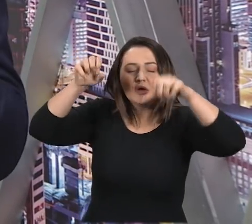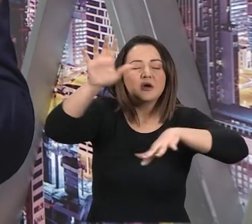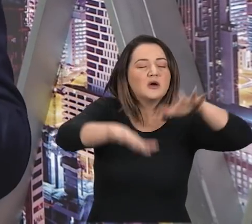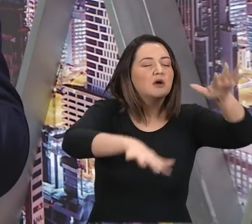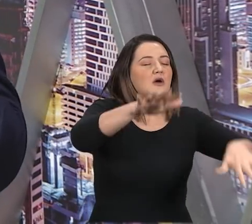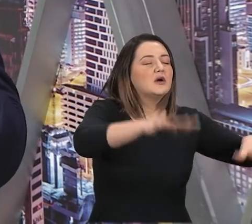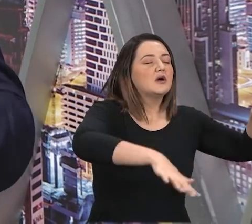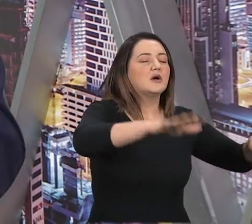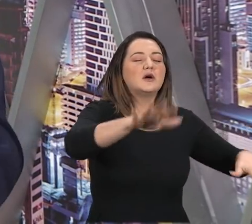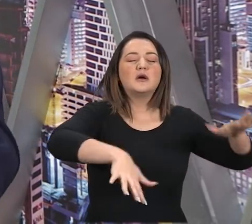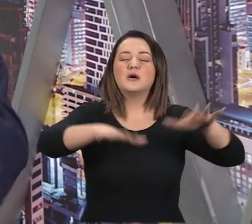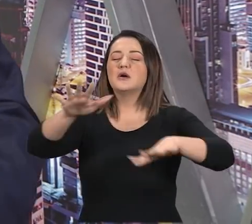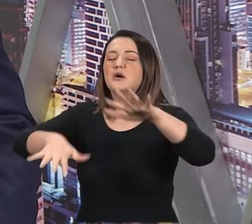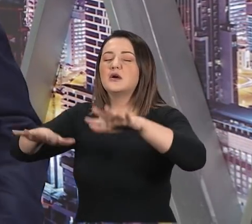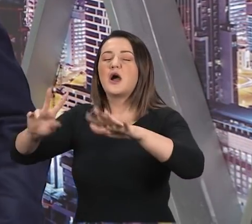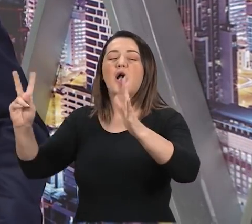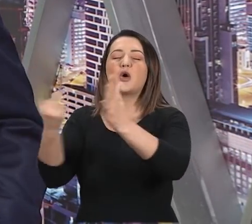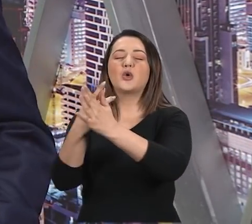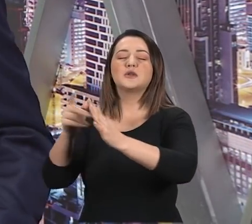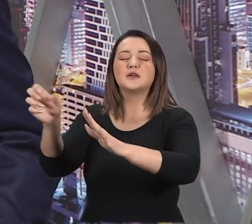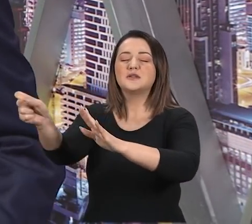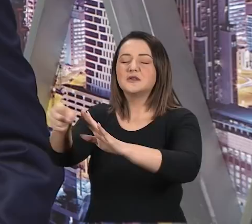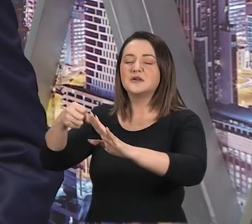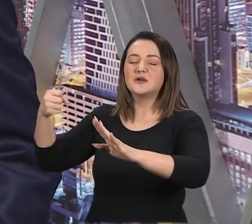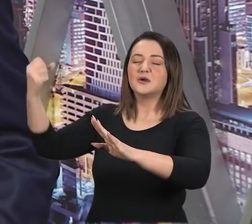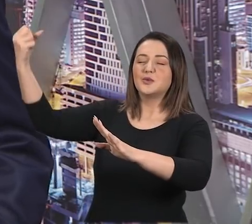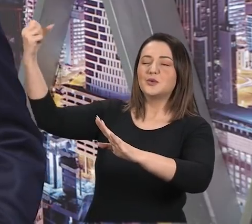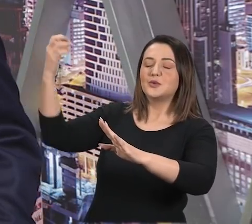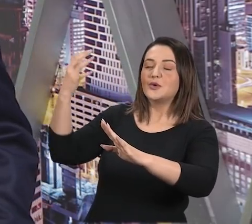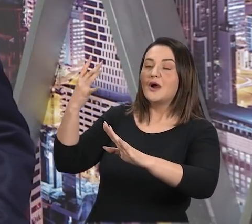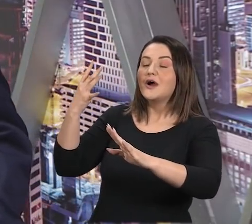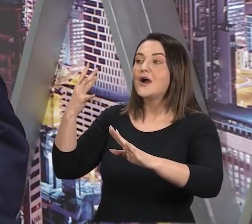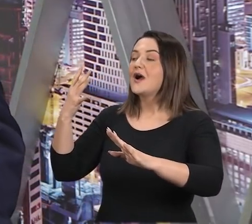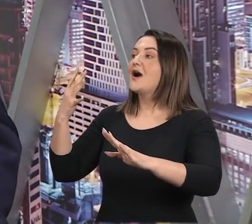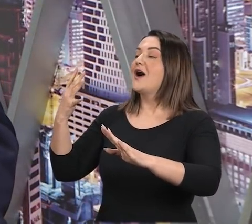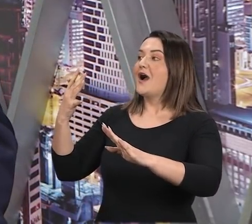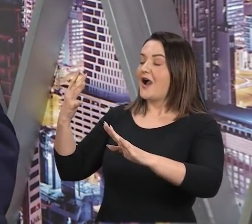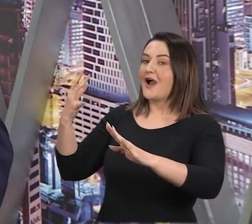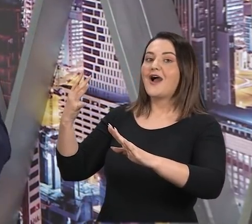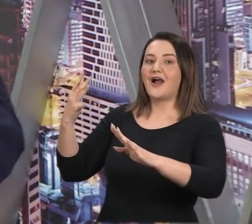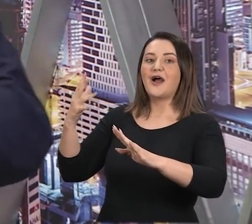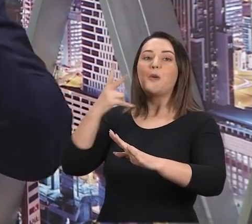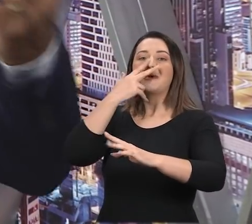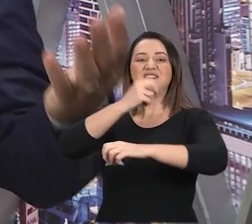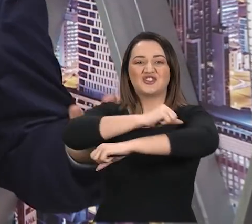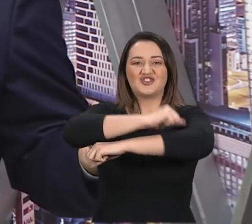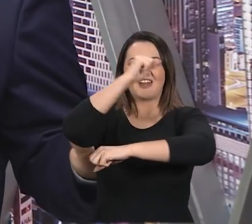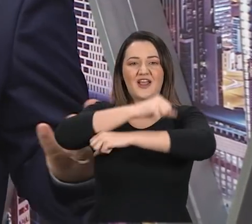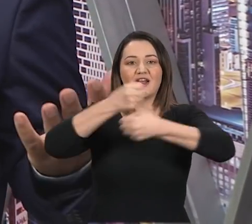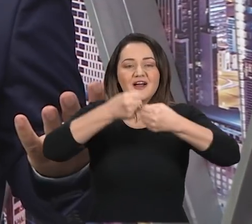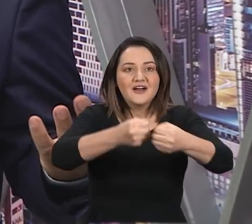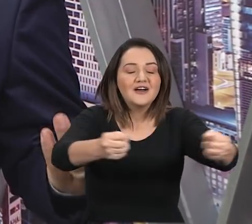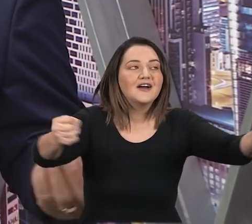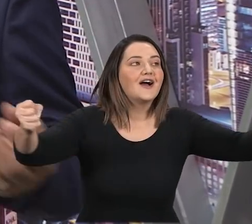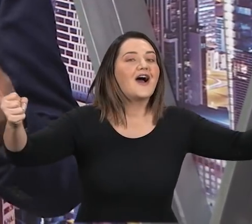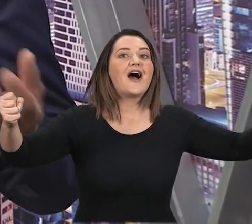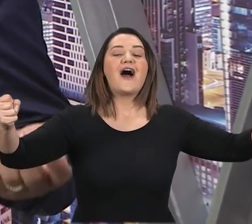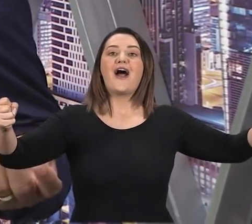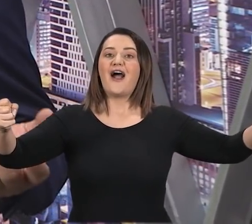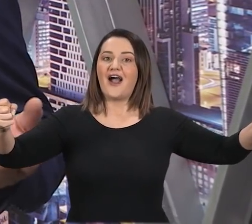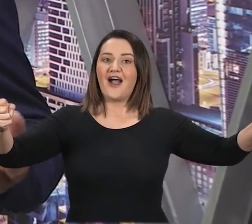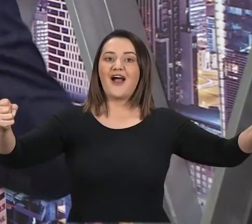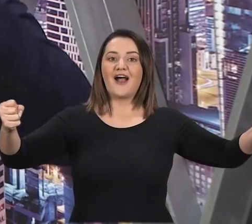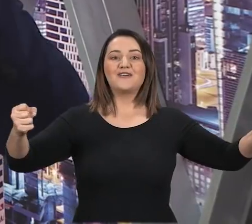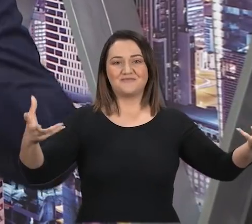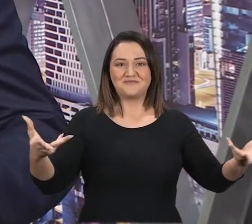não vê nada, de repente você abre uma porta assim, ó, e entra a luz do sol, é ou não é? A luz do dia, é tremendo,